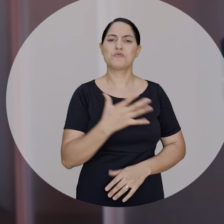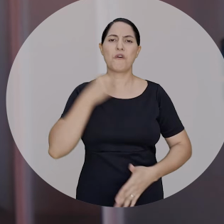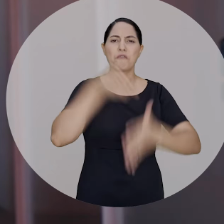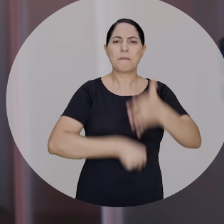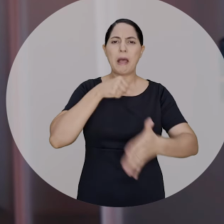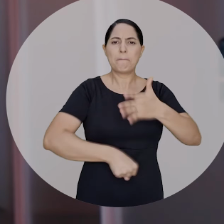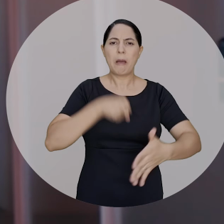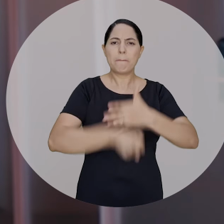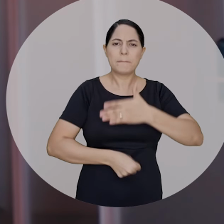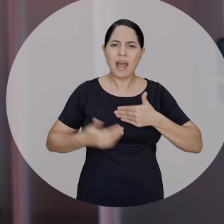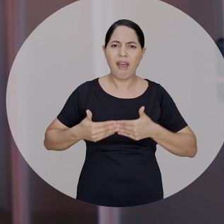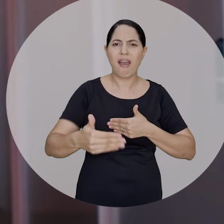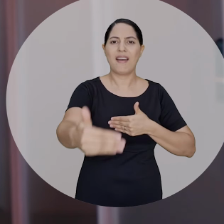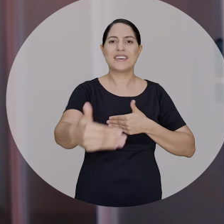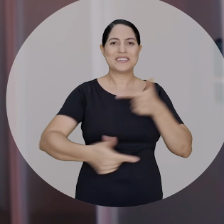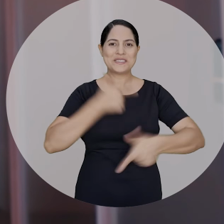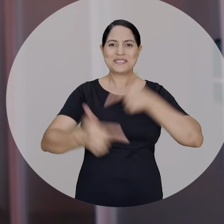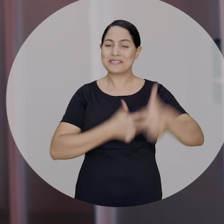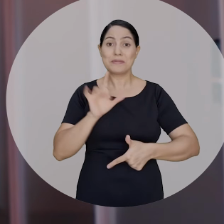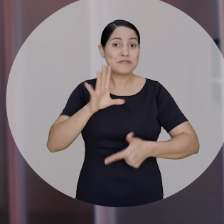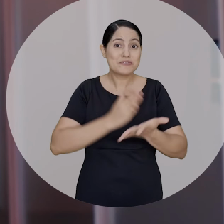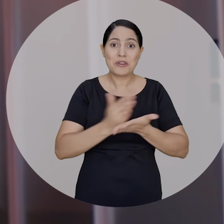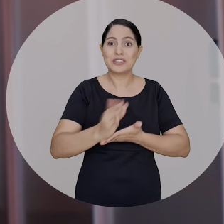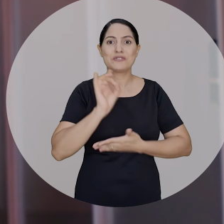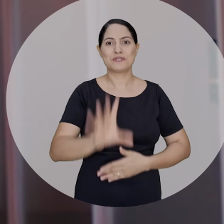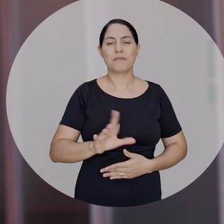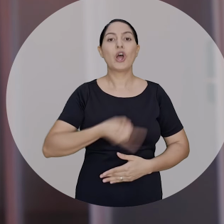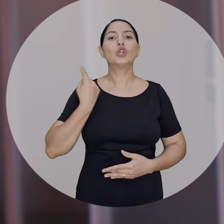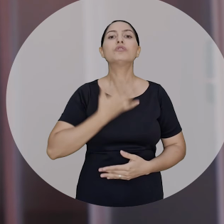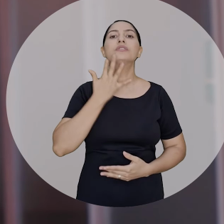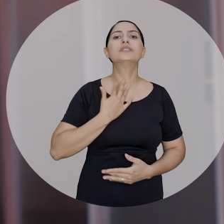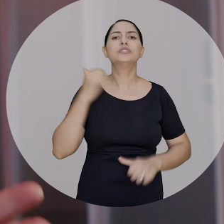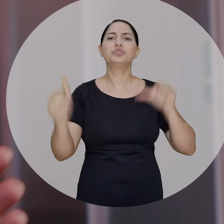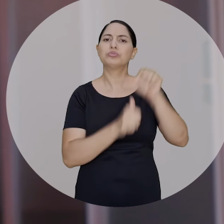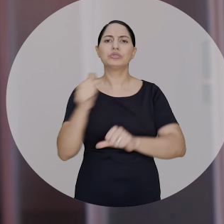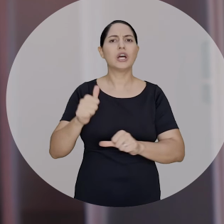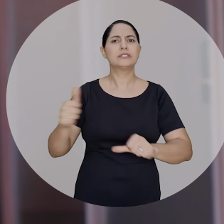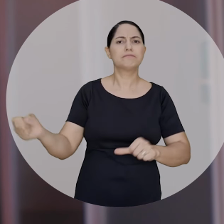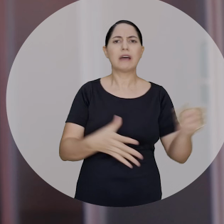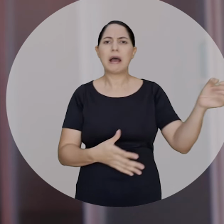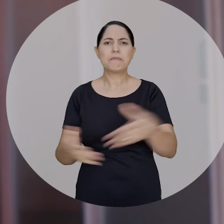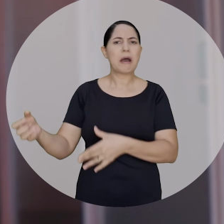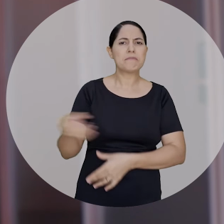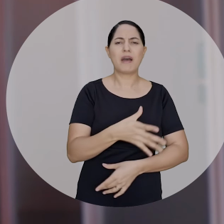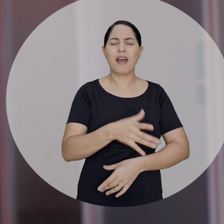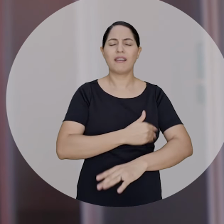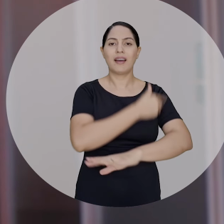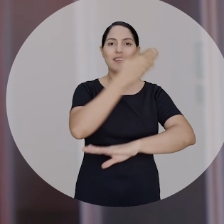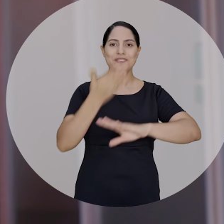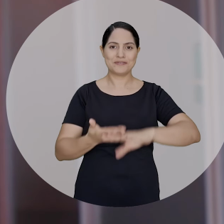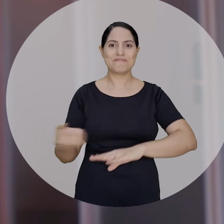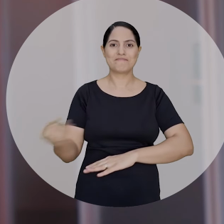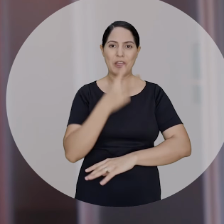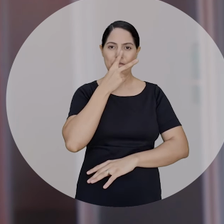mais que eu afirmo: esse trabalho só está começando. O nosso desejo de mudança e evolução se fortalece a cada novo dia, com